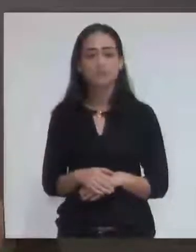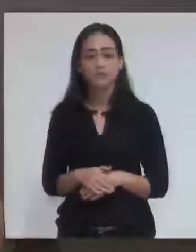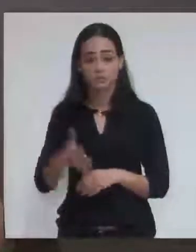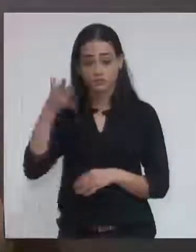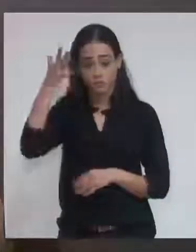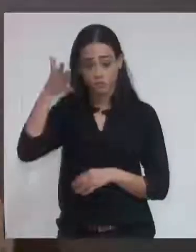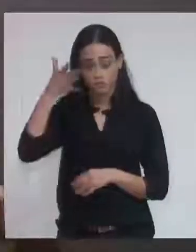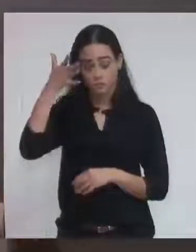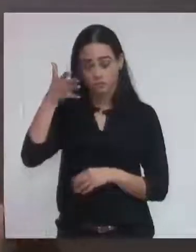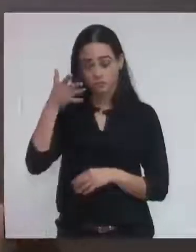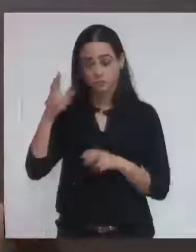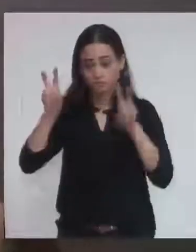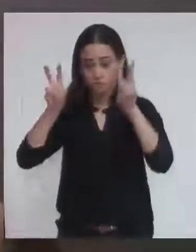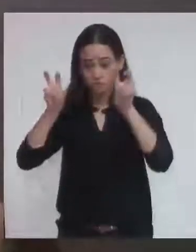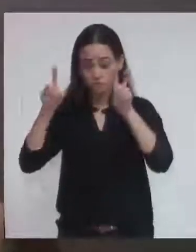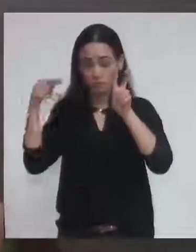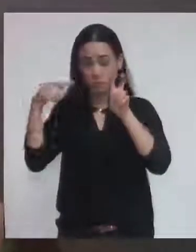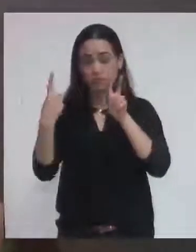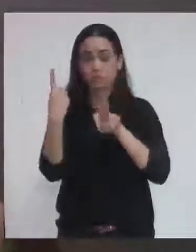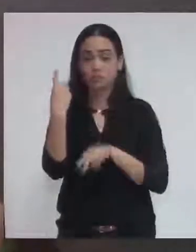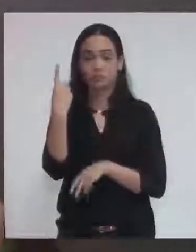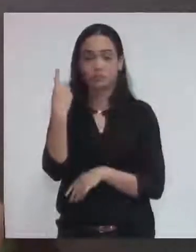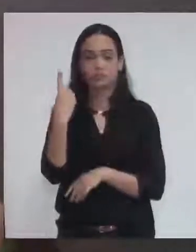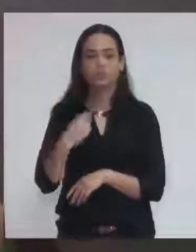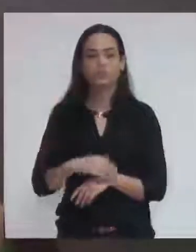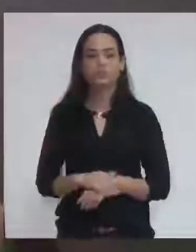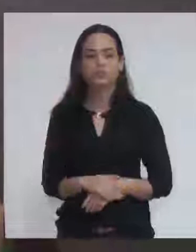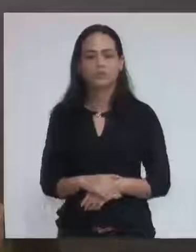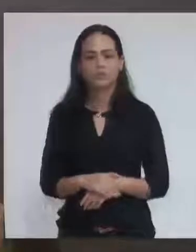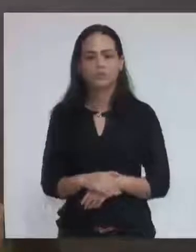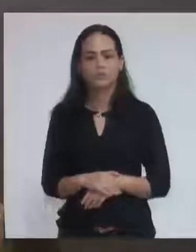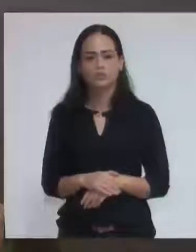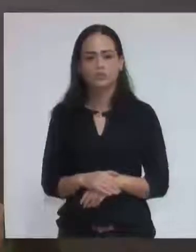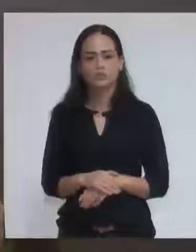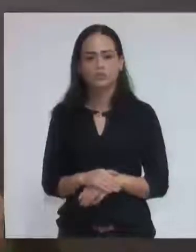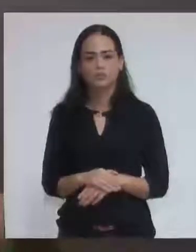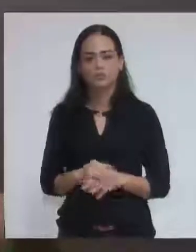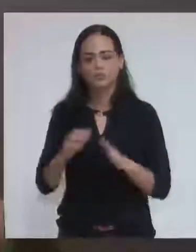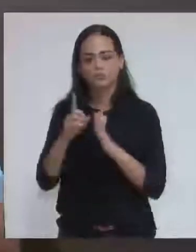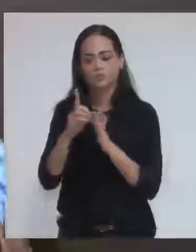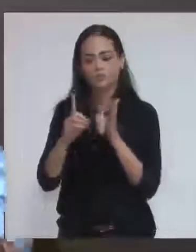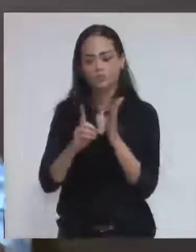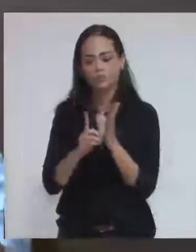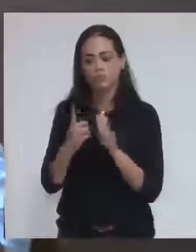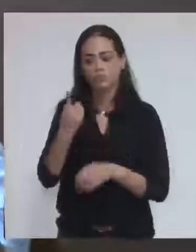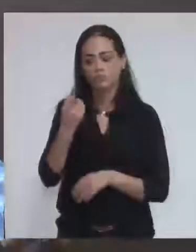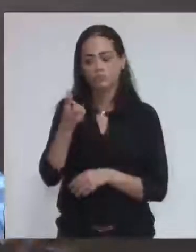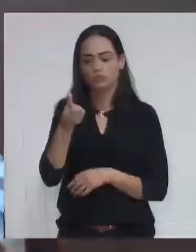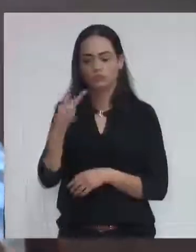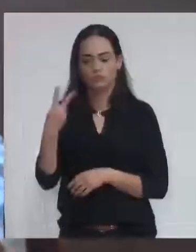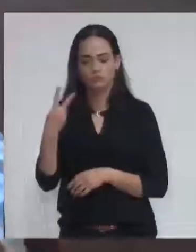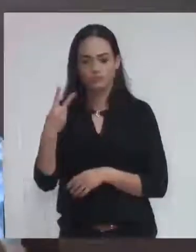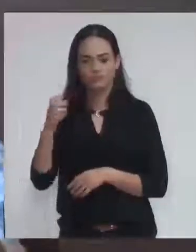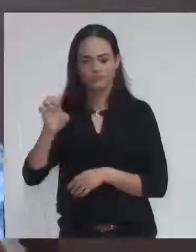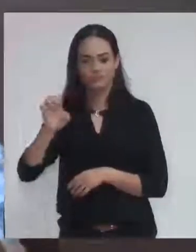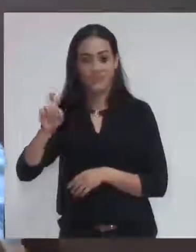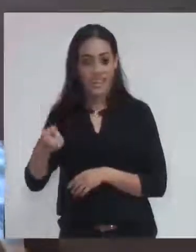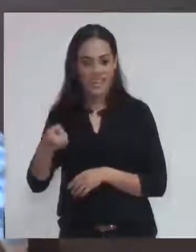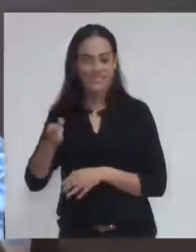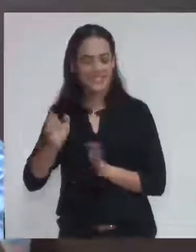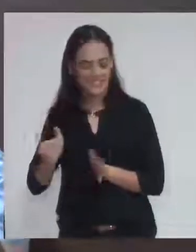essa noite. Eu quero falar especificamente do ex-decreto 162, vou chamar assim, não é? Estava pensando essa